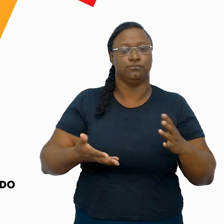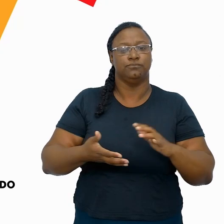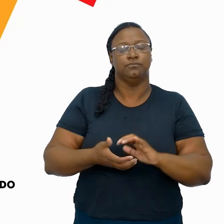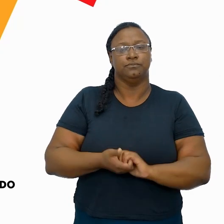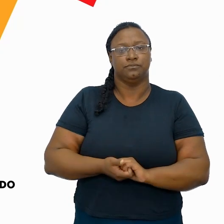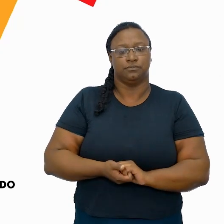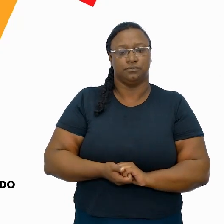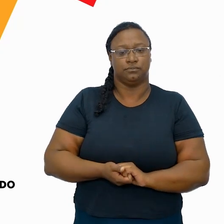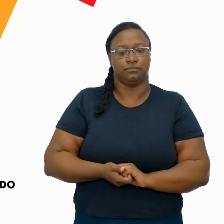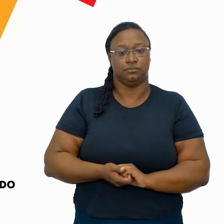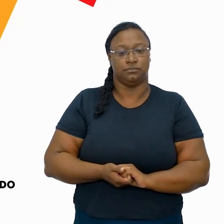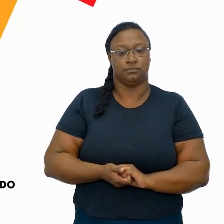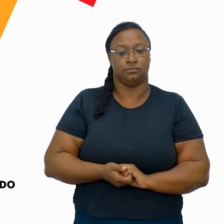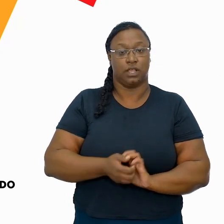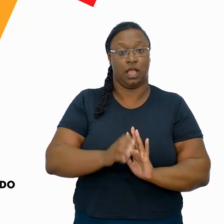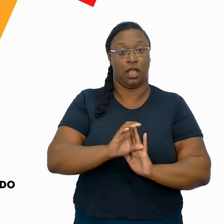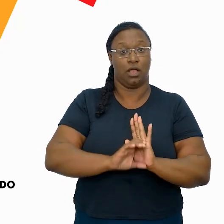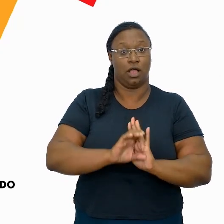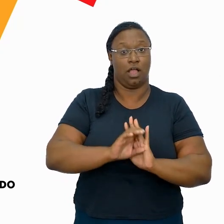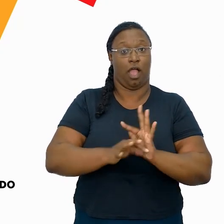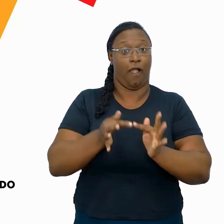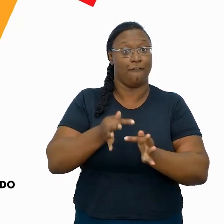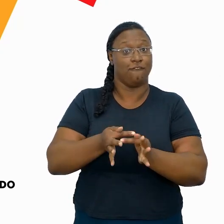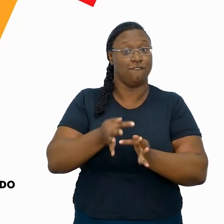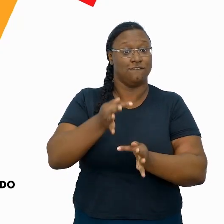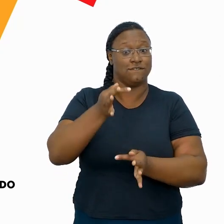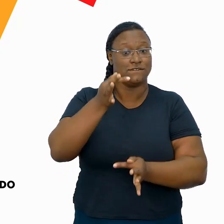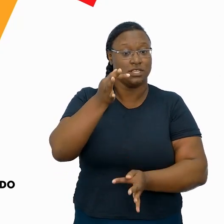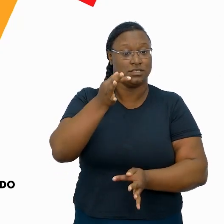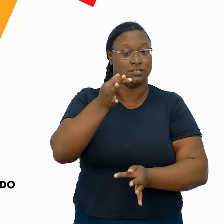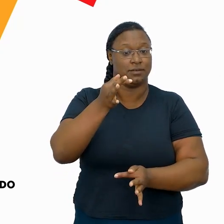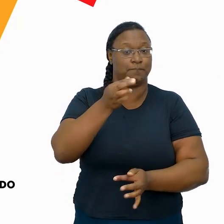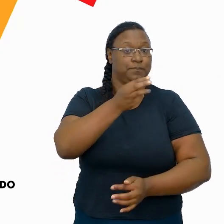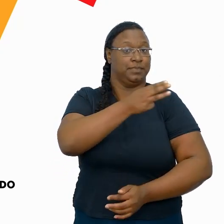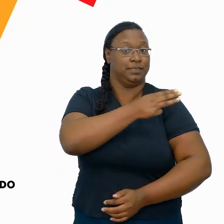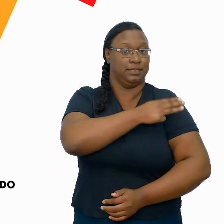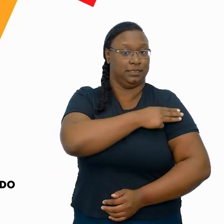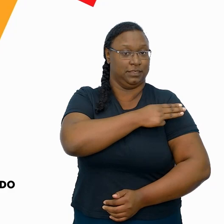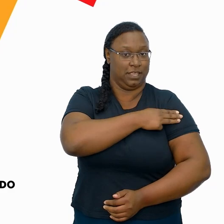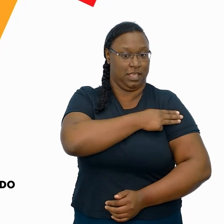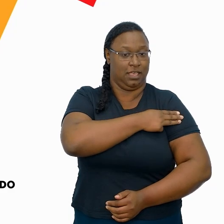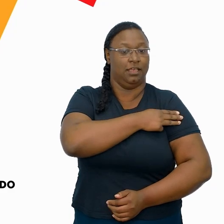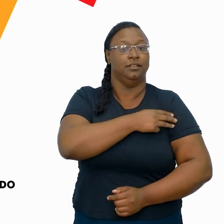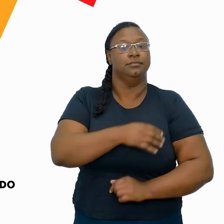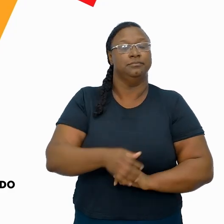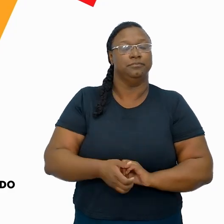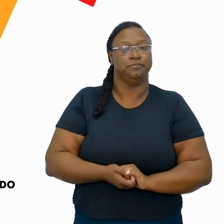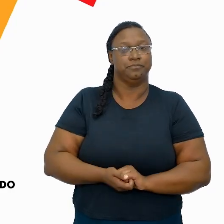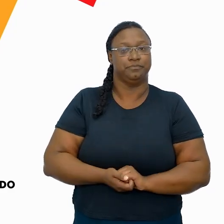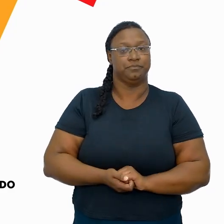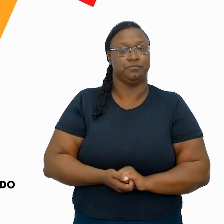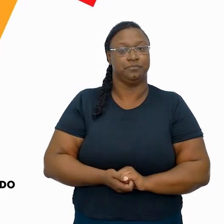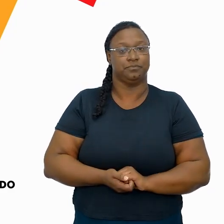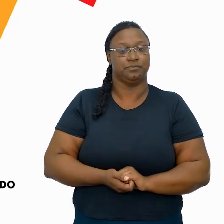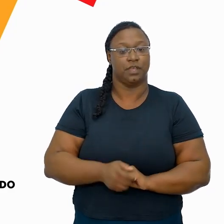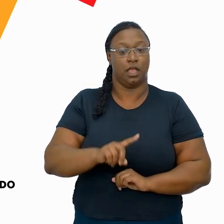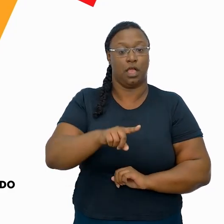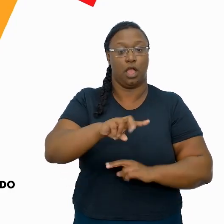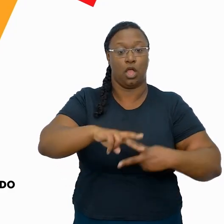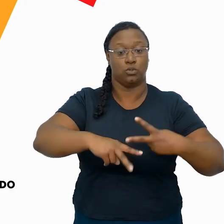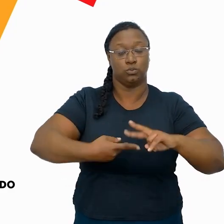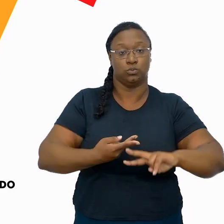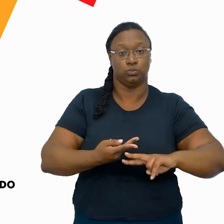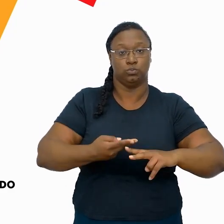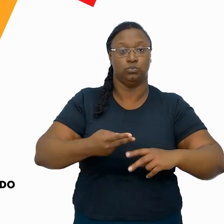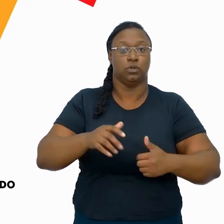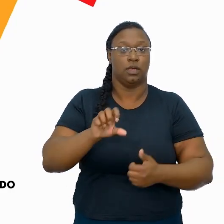o componente curricular, né, de física, formação de ano série, para a terceira série do ensino médio, e a etapa é o segundo